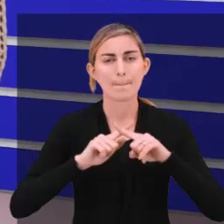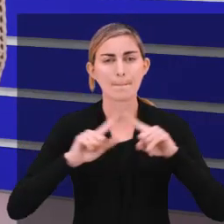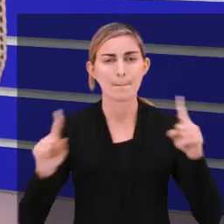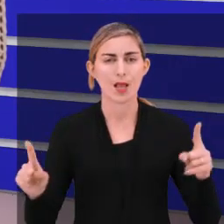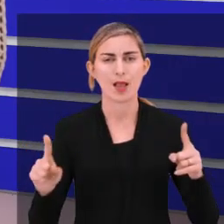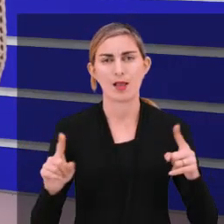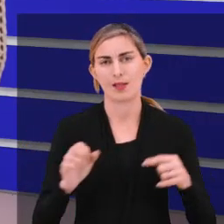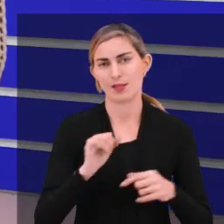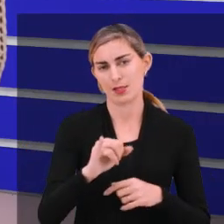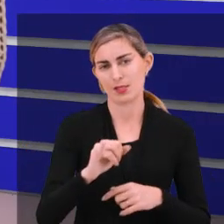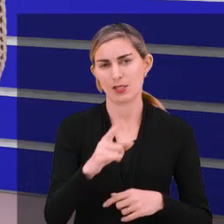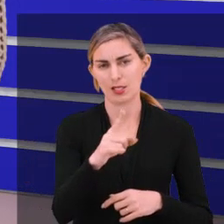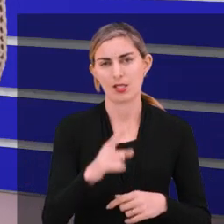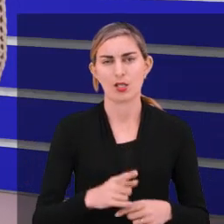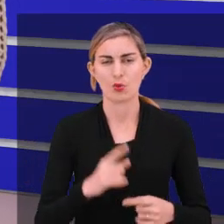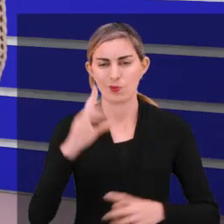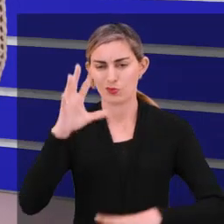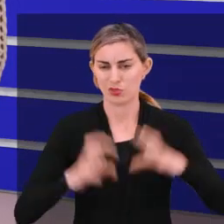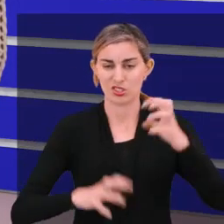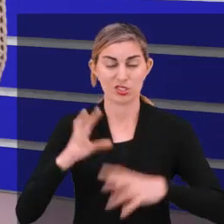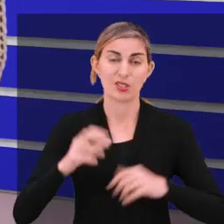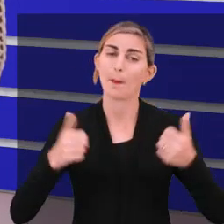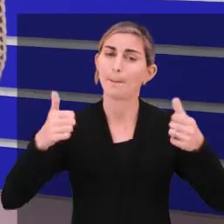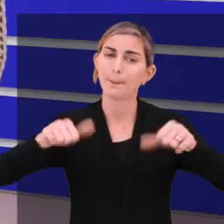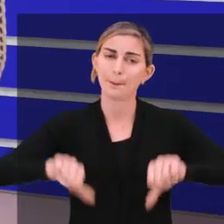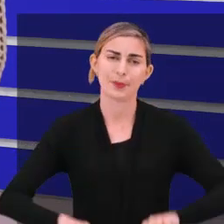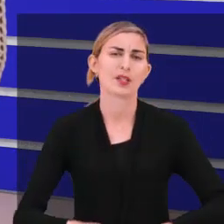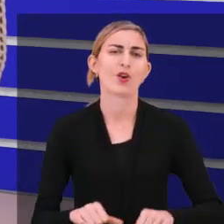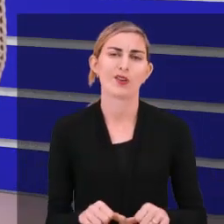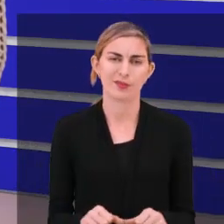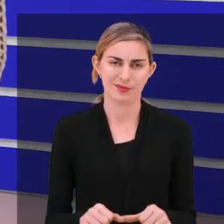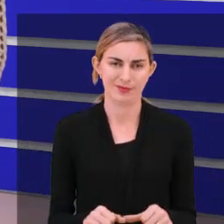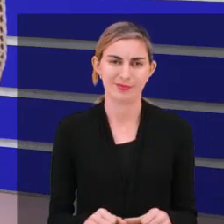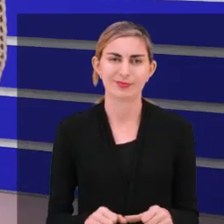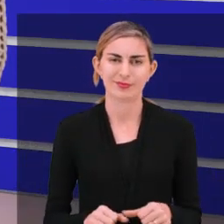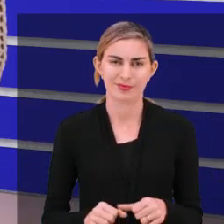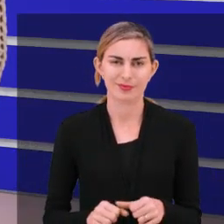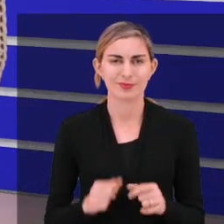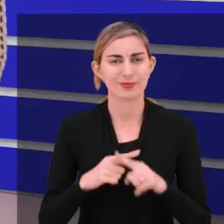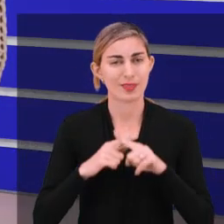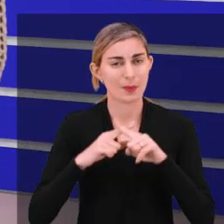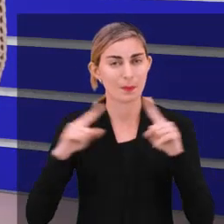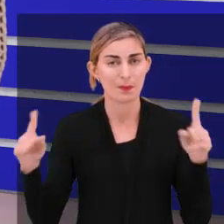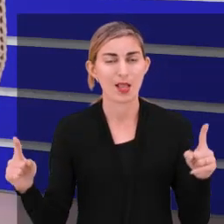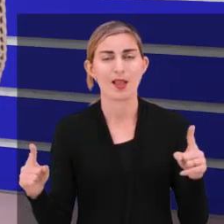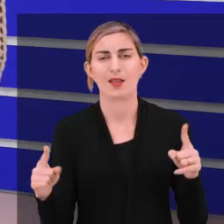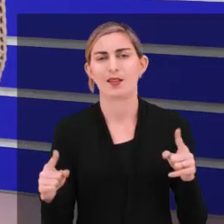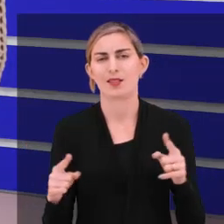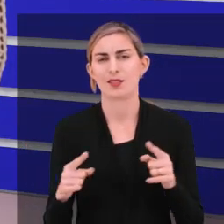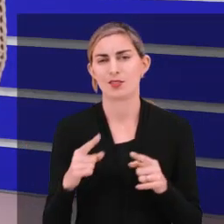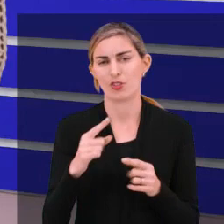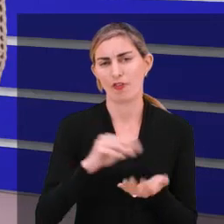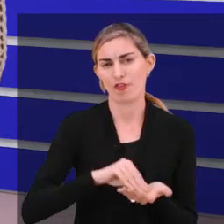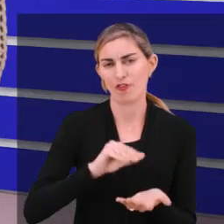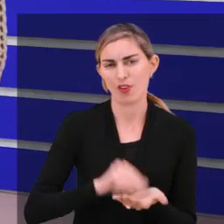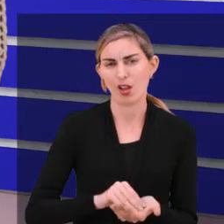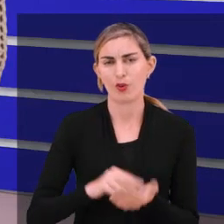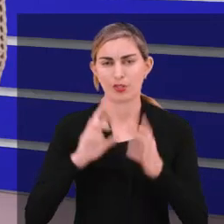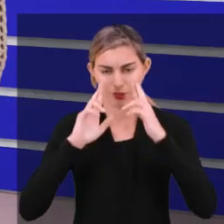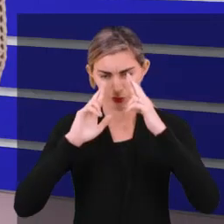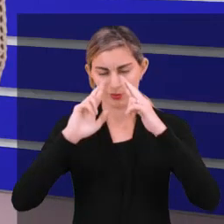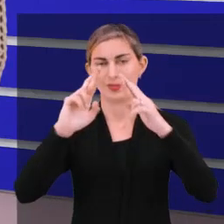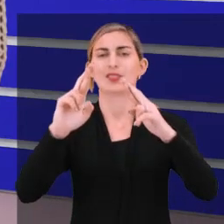Mais impactante seria uma discussão inócua. Mais impactante seria a falta